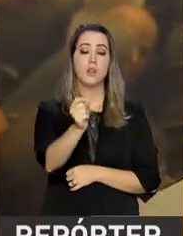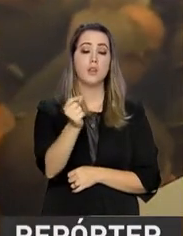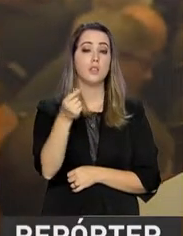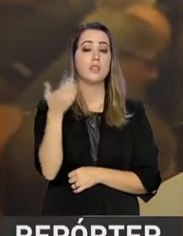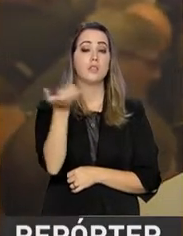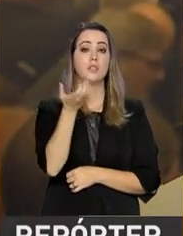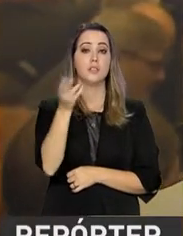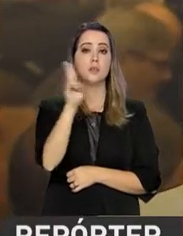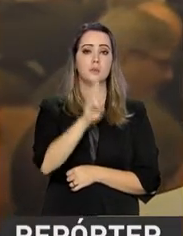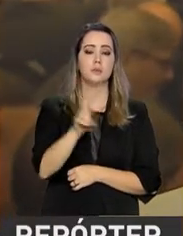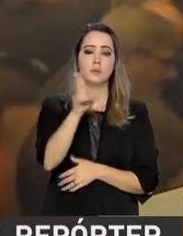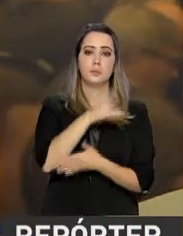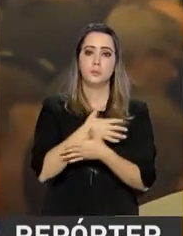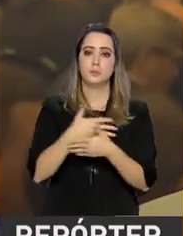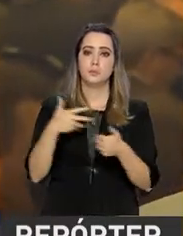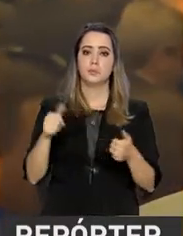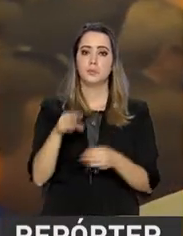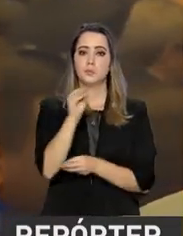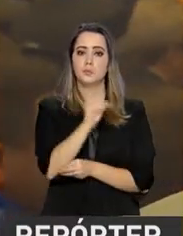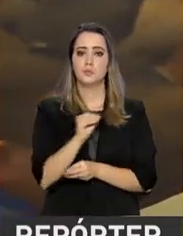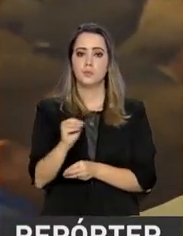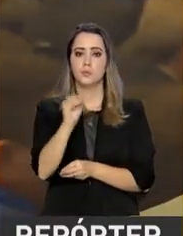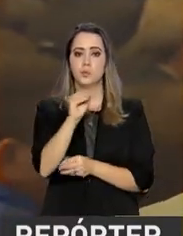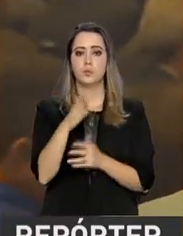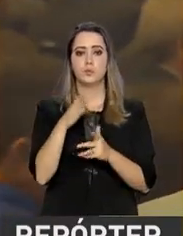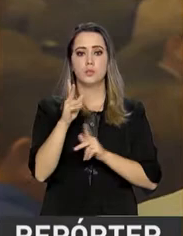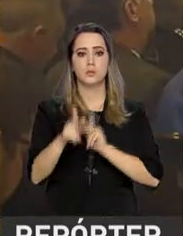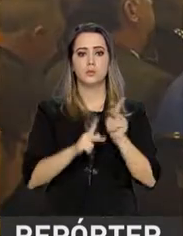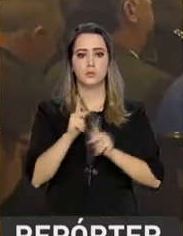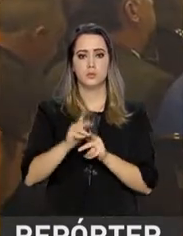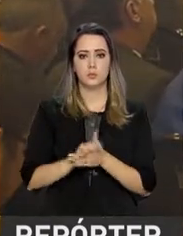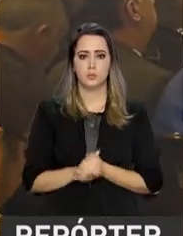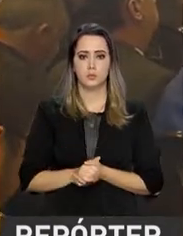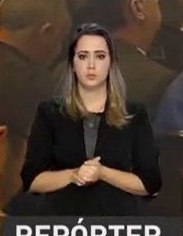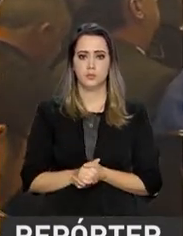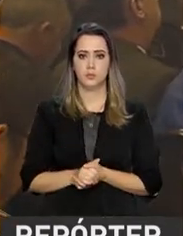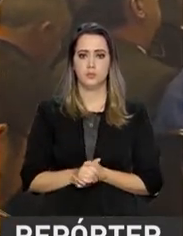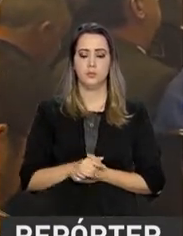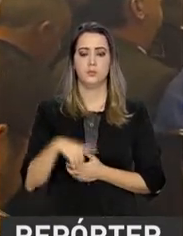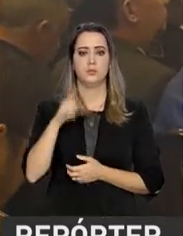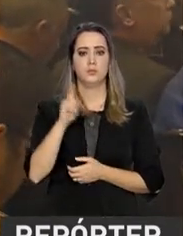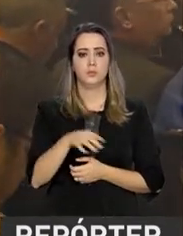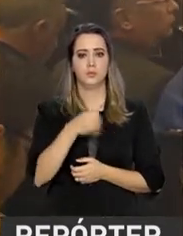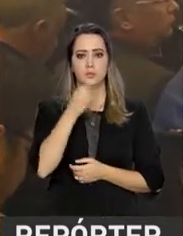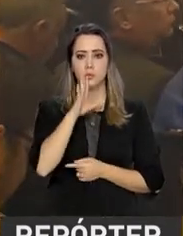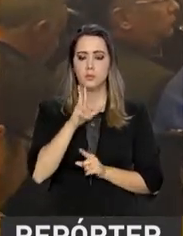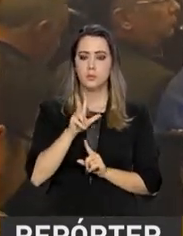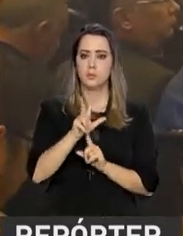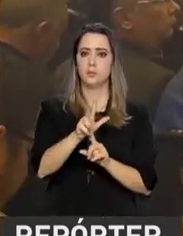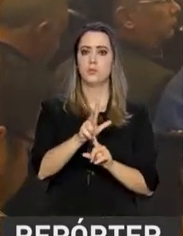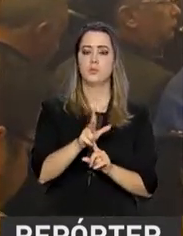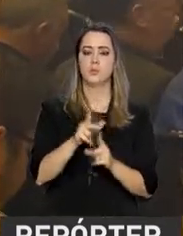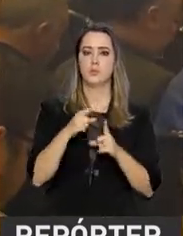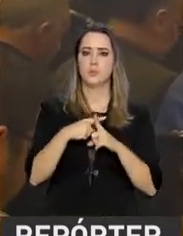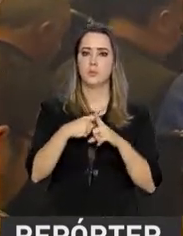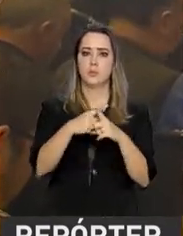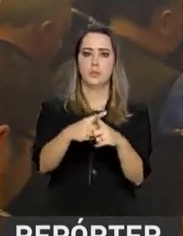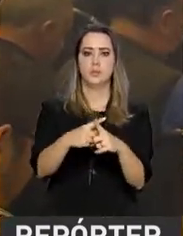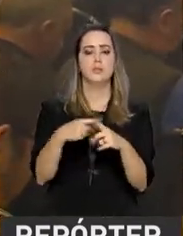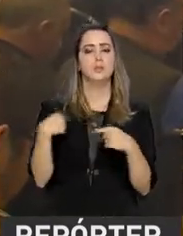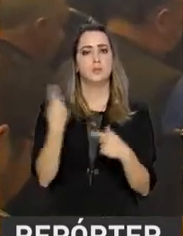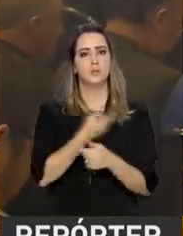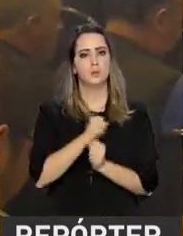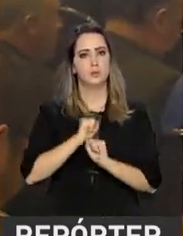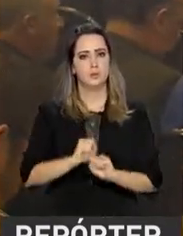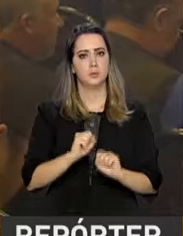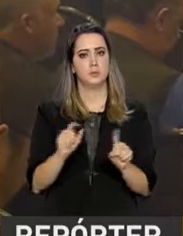o serviço para melhorar o atendimento à população. Tem impacto positivo. Eu acho que com isso também a gente pode